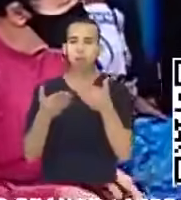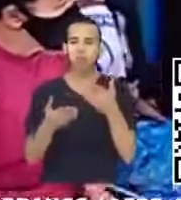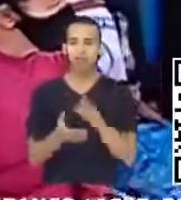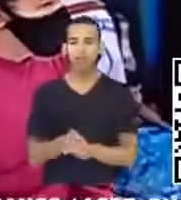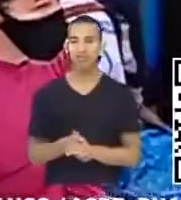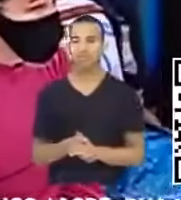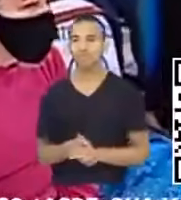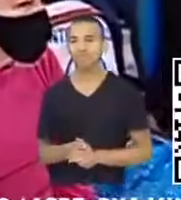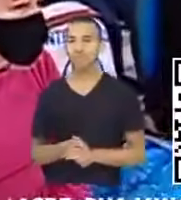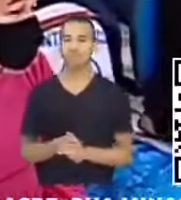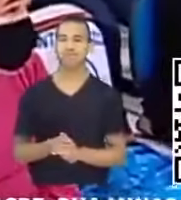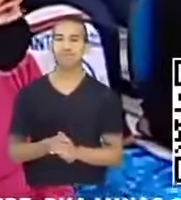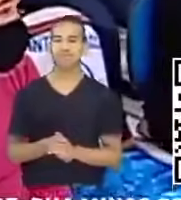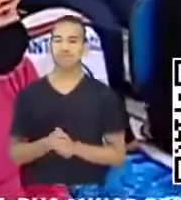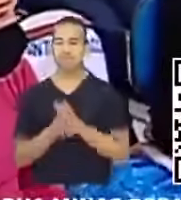ainda mas